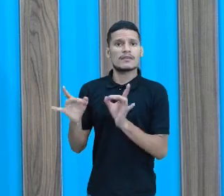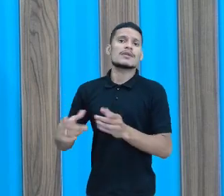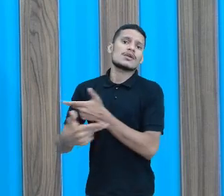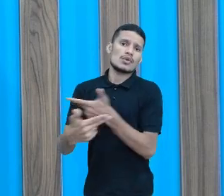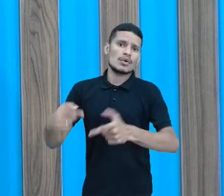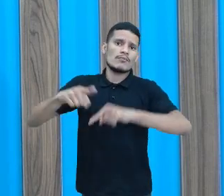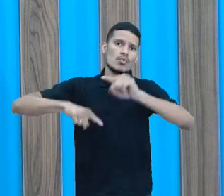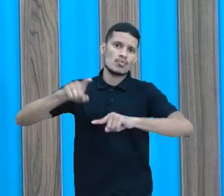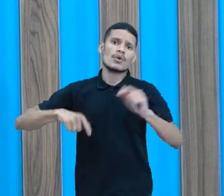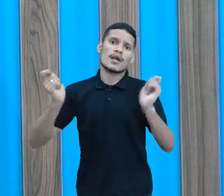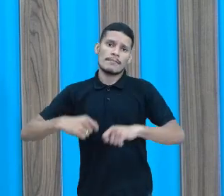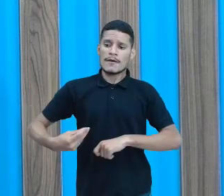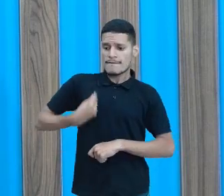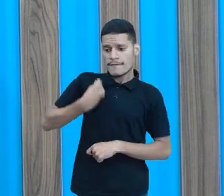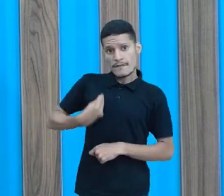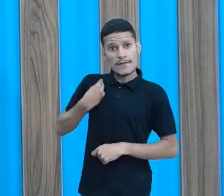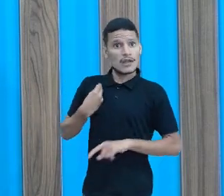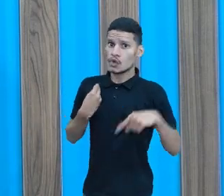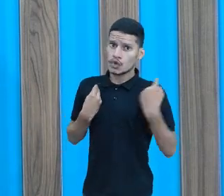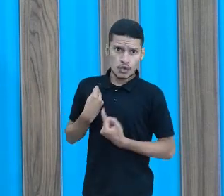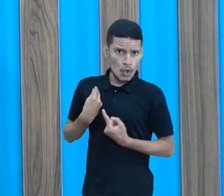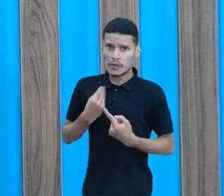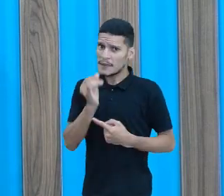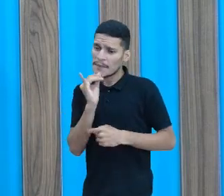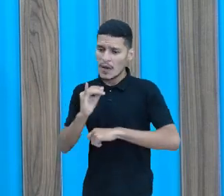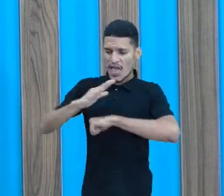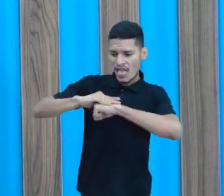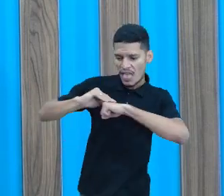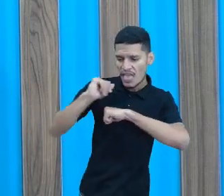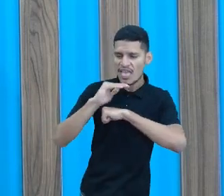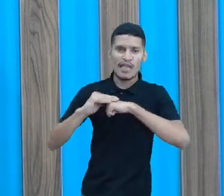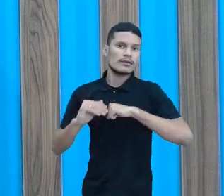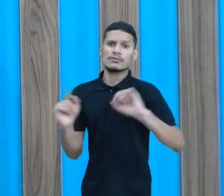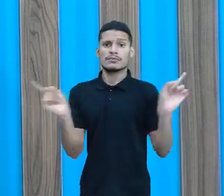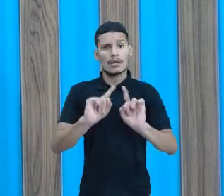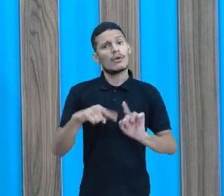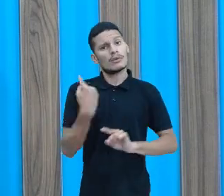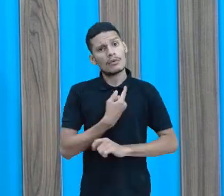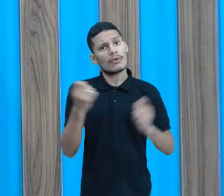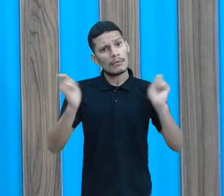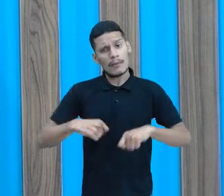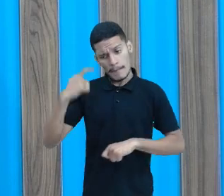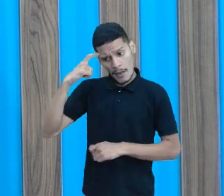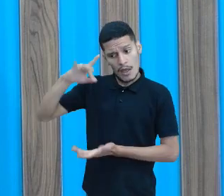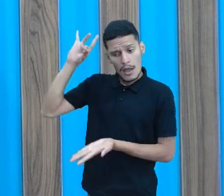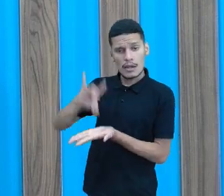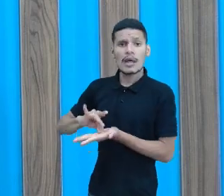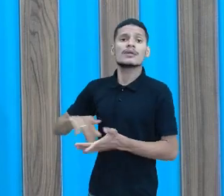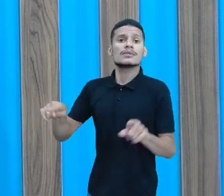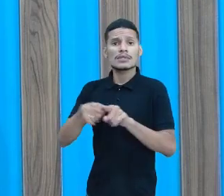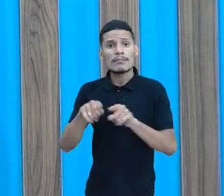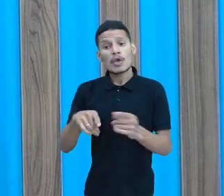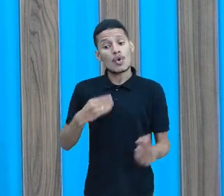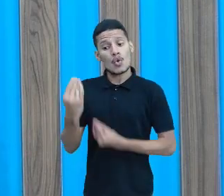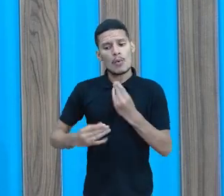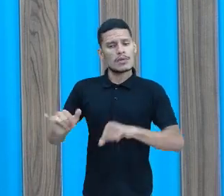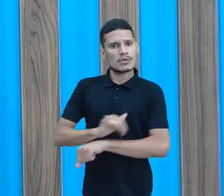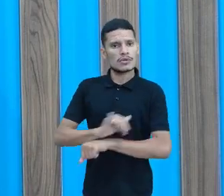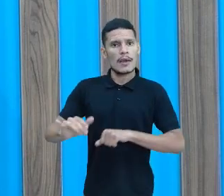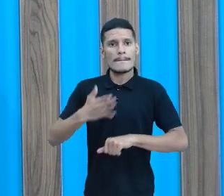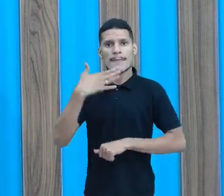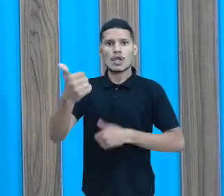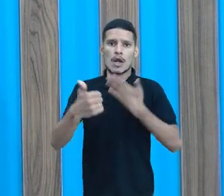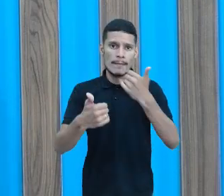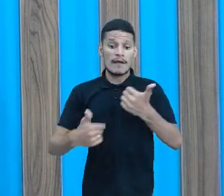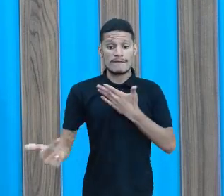seus produtos, para sobreviver. A gente não pode nem romancear isso, a gente tem que pensar essa realidade e a gente tem que pensar como melhorar essa realidade. É o